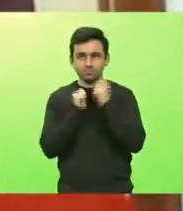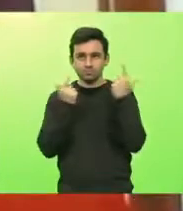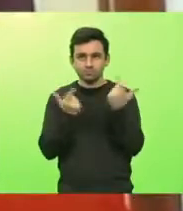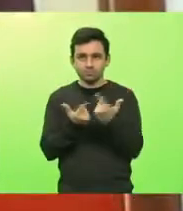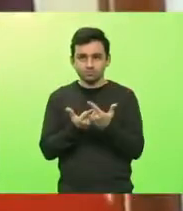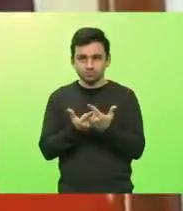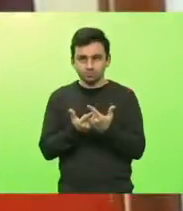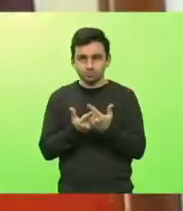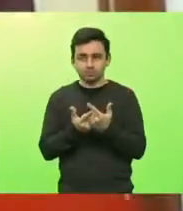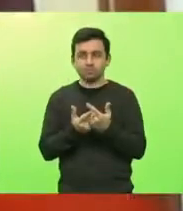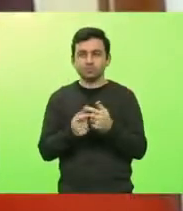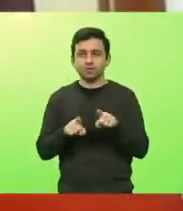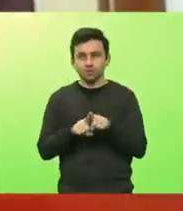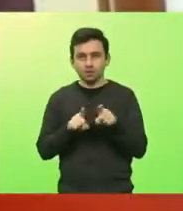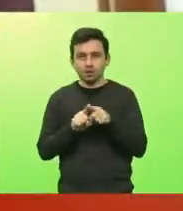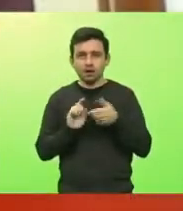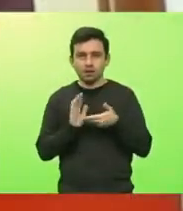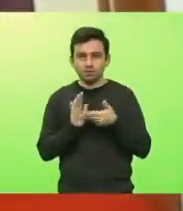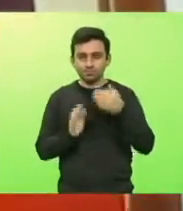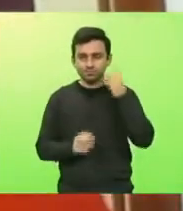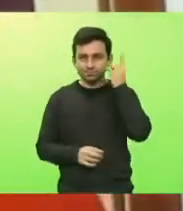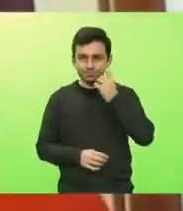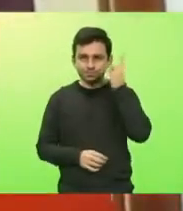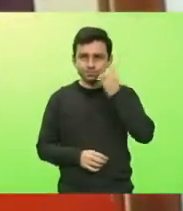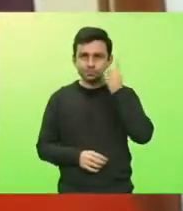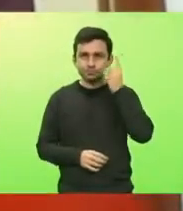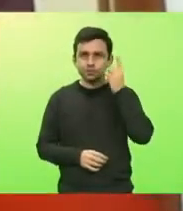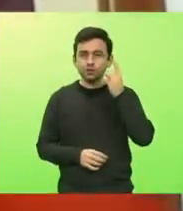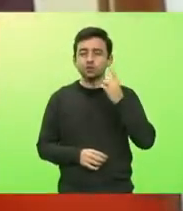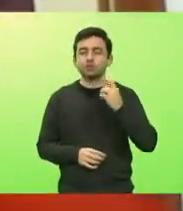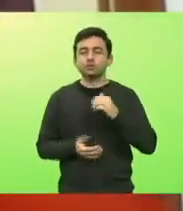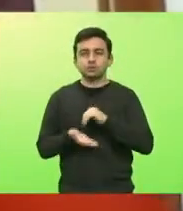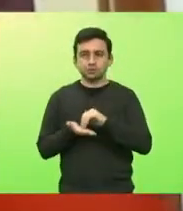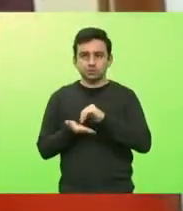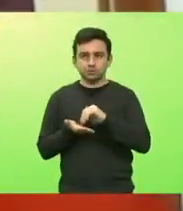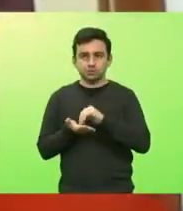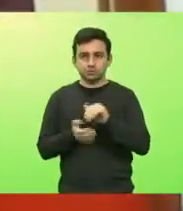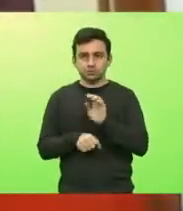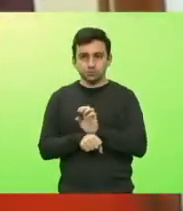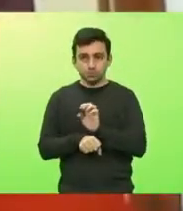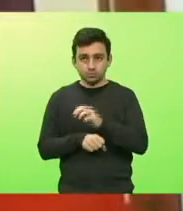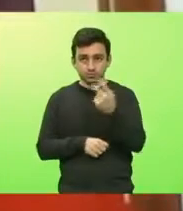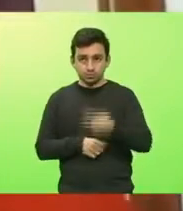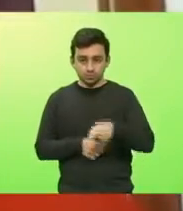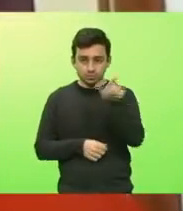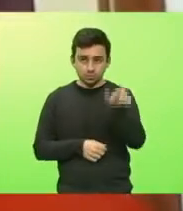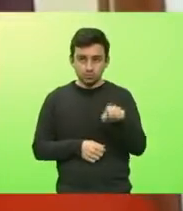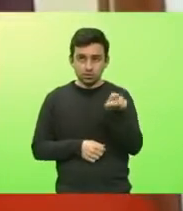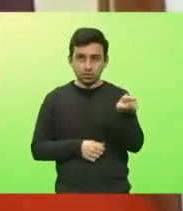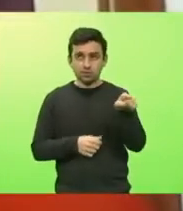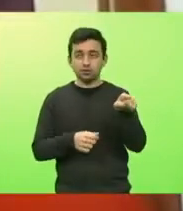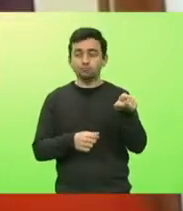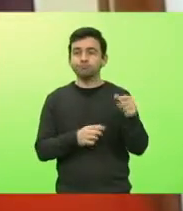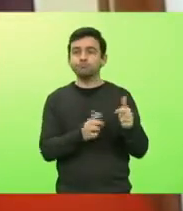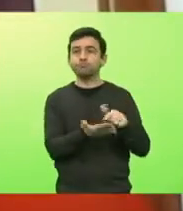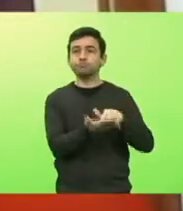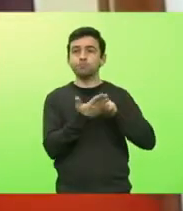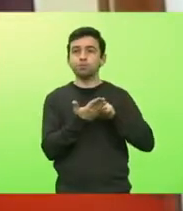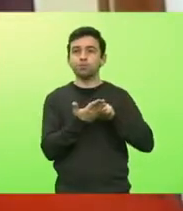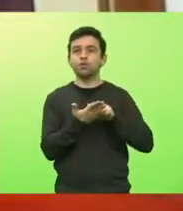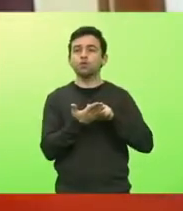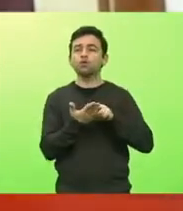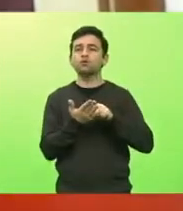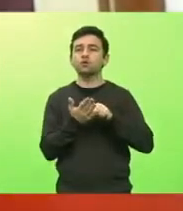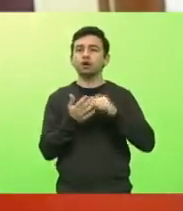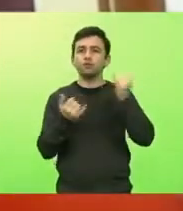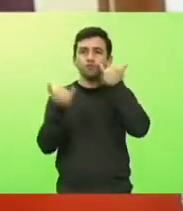dos Deputados. Naquela ocasião, o secretário de Estado também participou e nos apresentou uma informação de